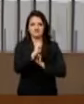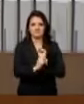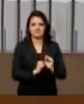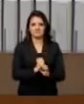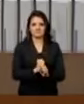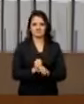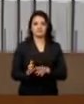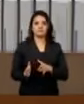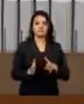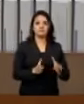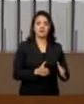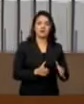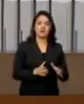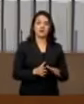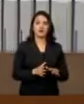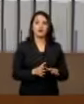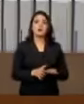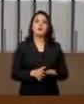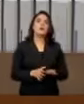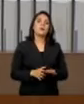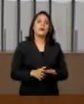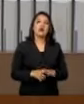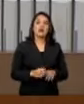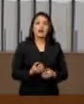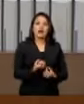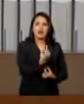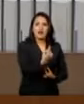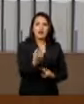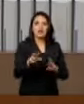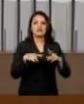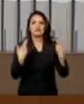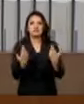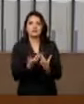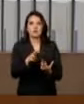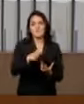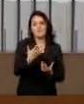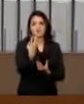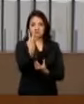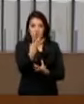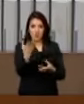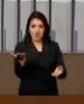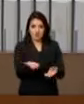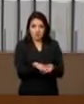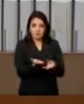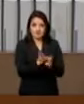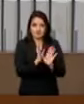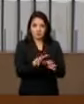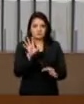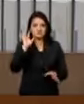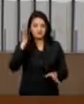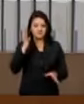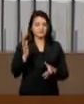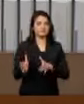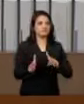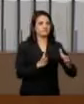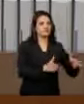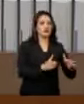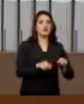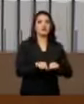Média de processos julgados por sessão, 4. No plenário virtual,